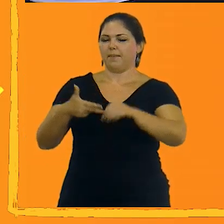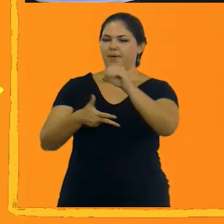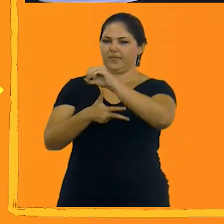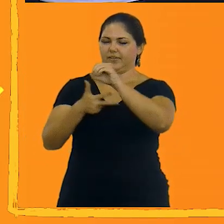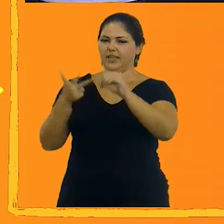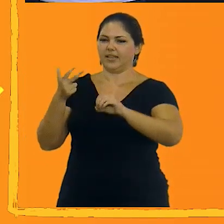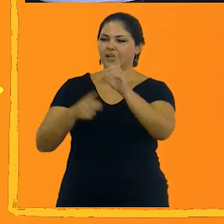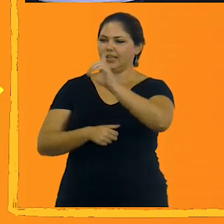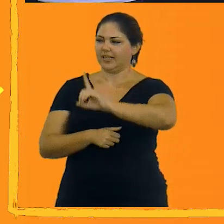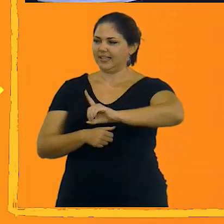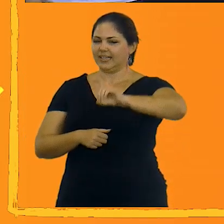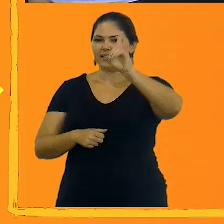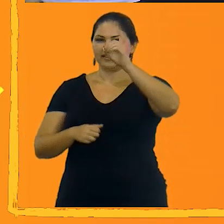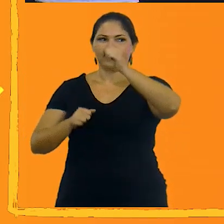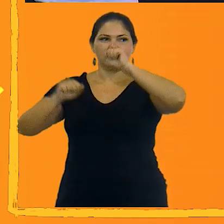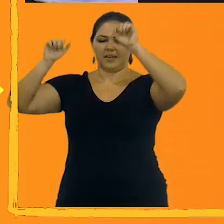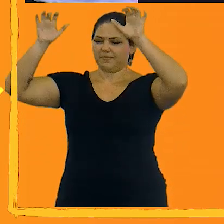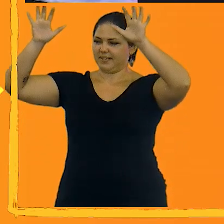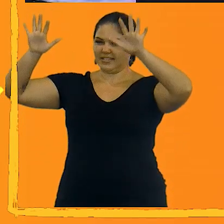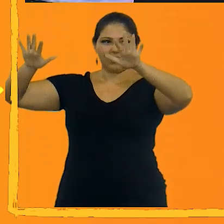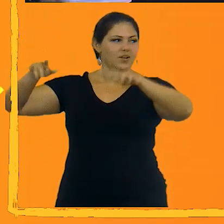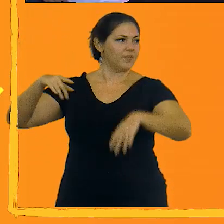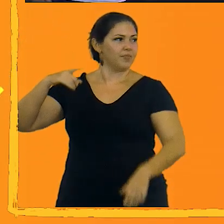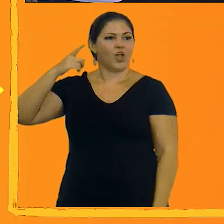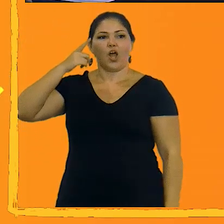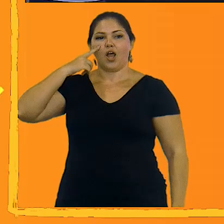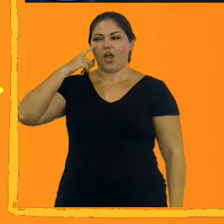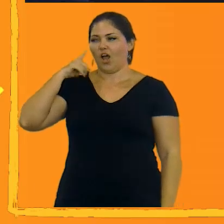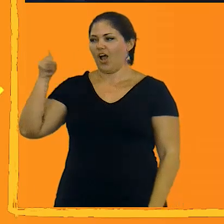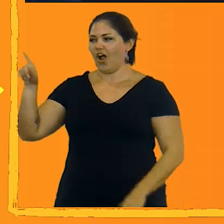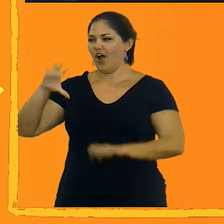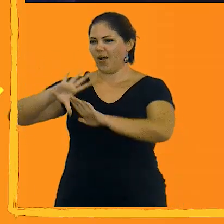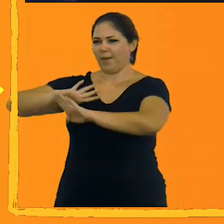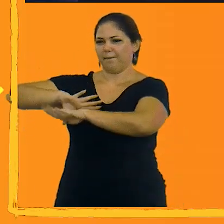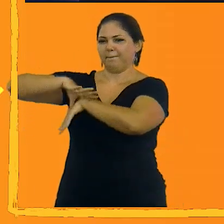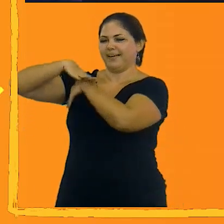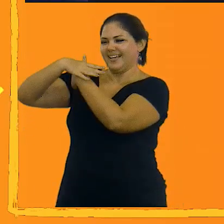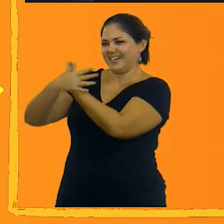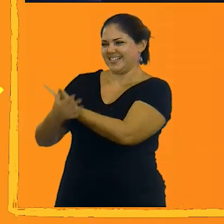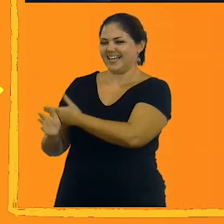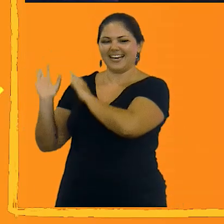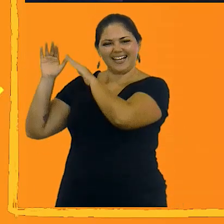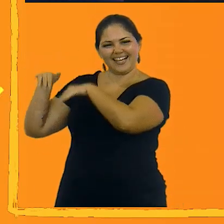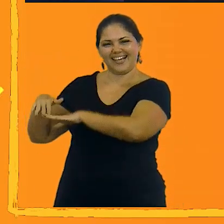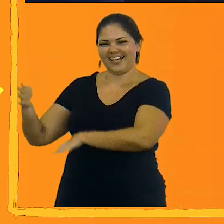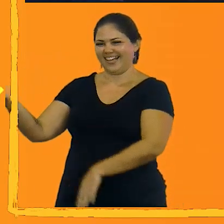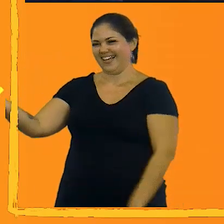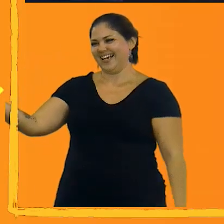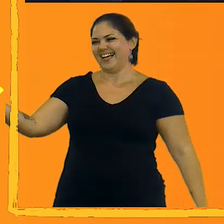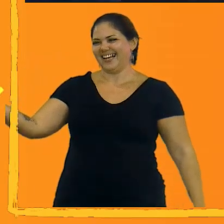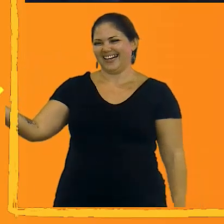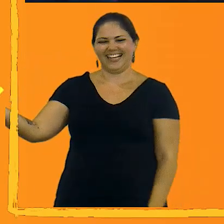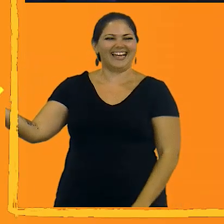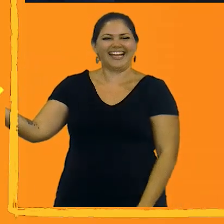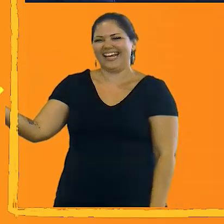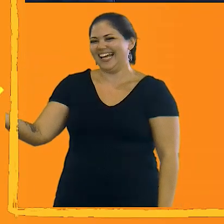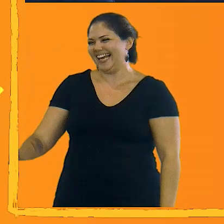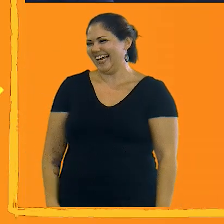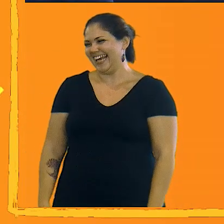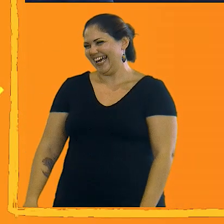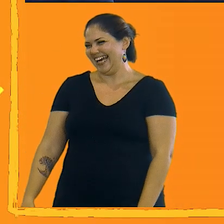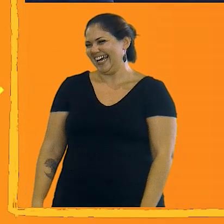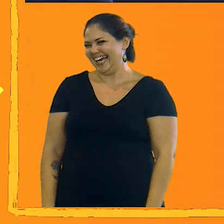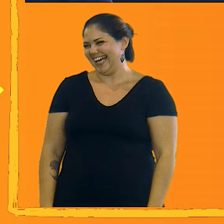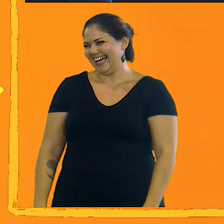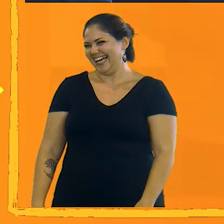Deus abençoe a todos Olha a figura aí é esse aqui gente que eu falo Pequena Sereia ó é ele viu então gente que Deus abençoe a